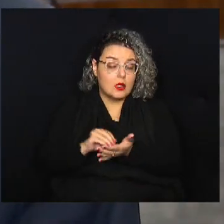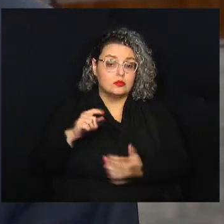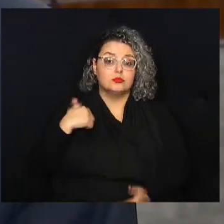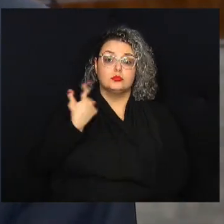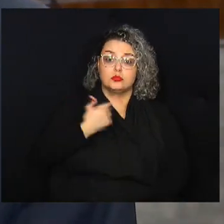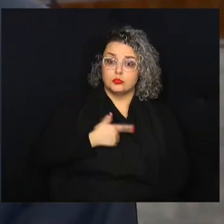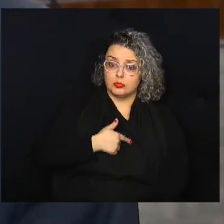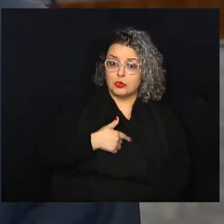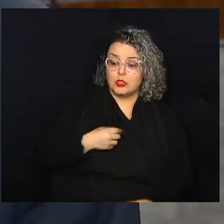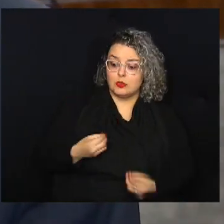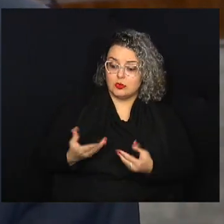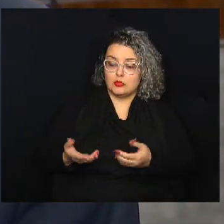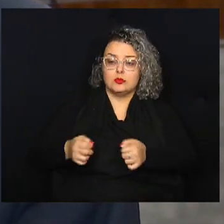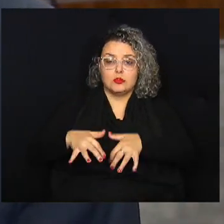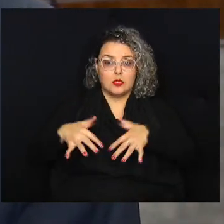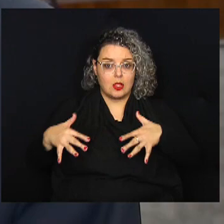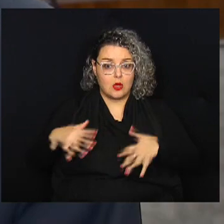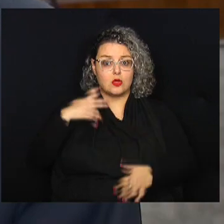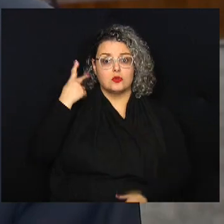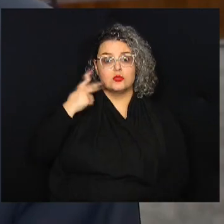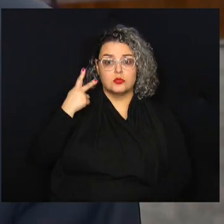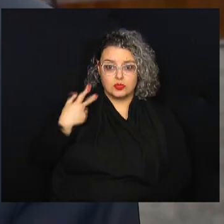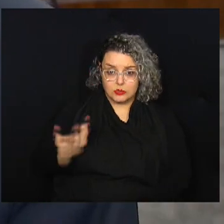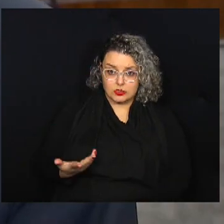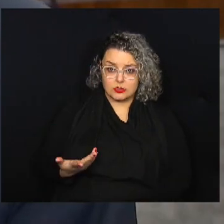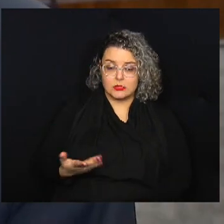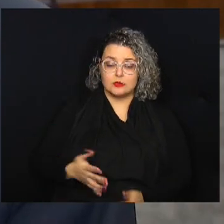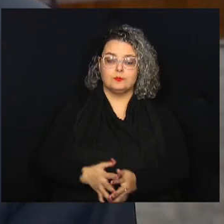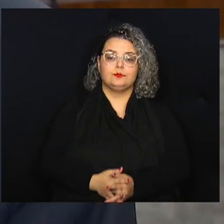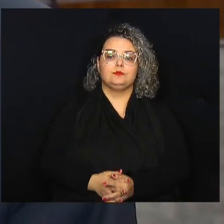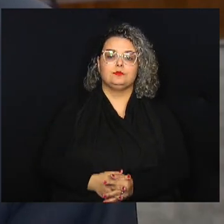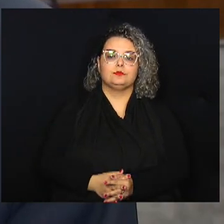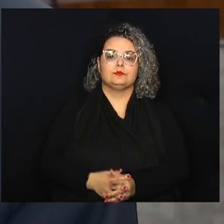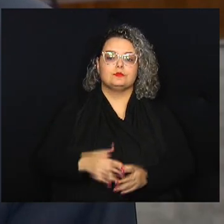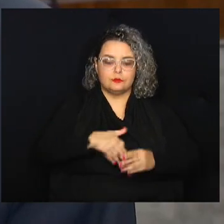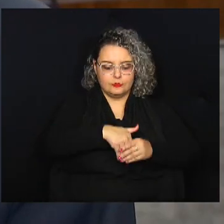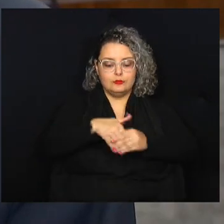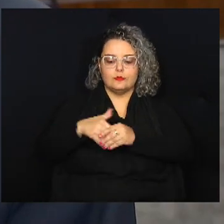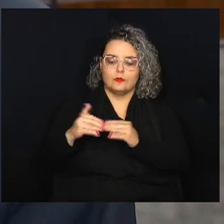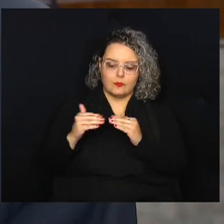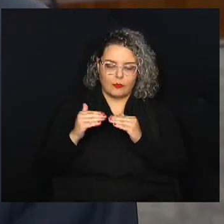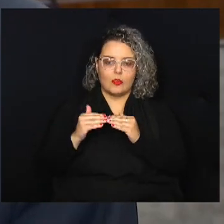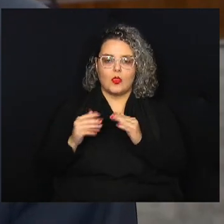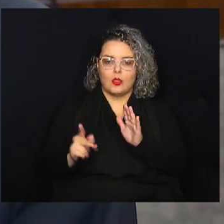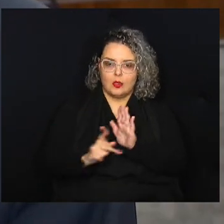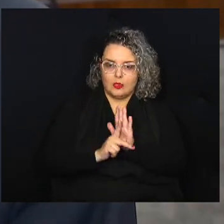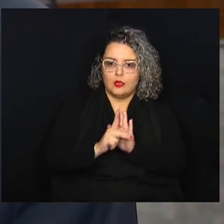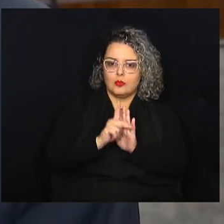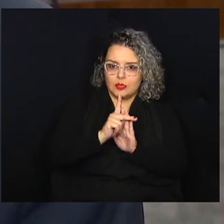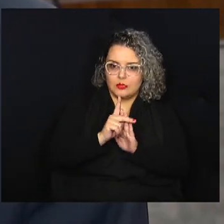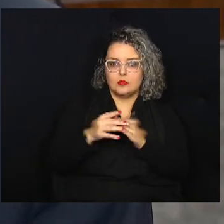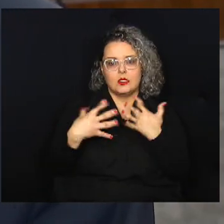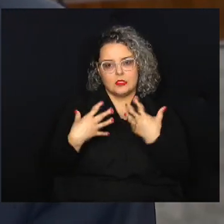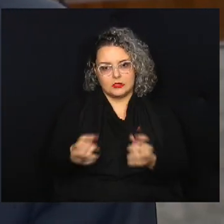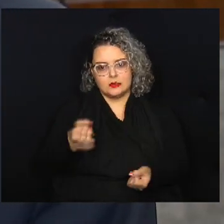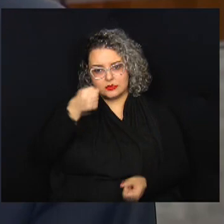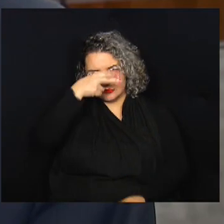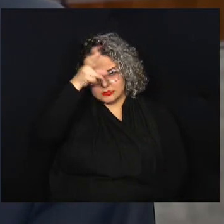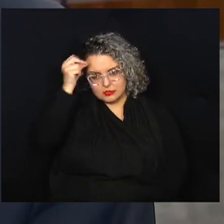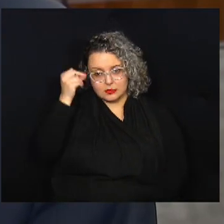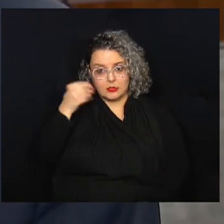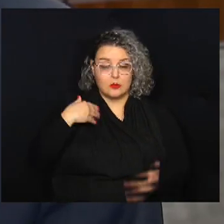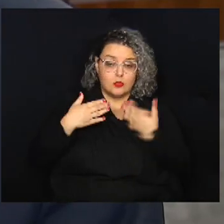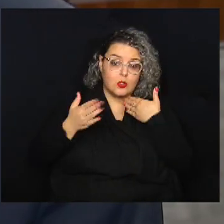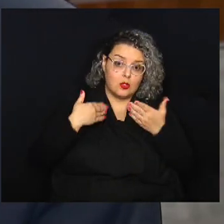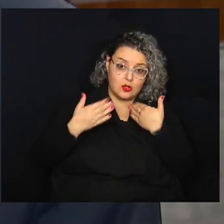por essa casa aqui, os vereadores votarem favorável ao projeto, ir para a sanção do prefeito, fazermos uma conversa